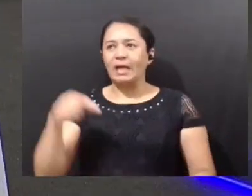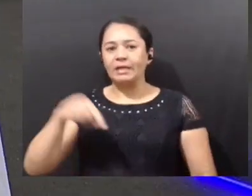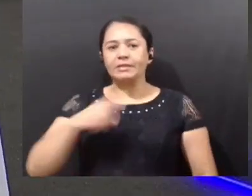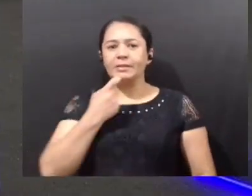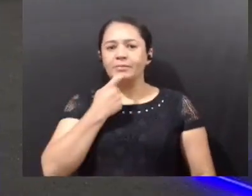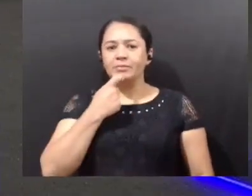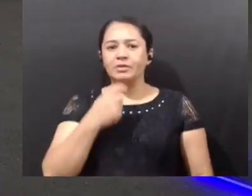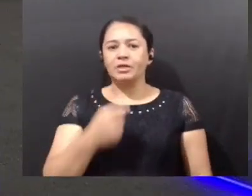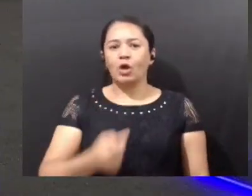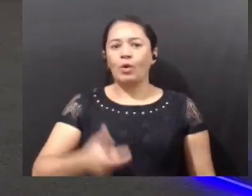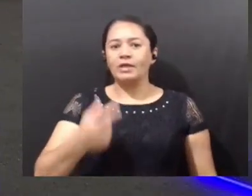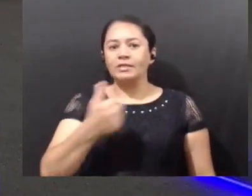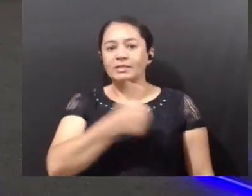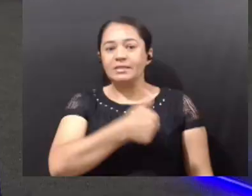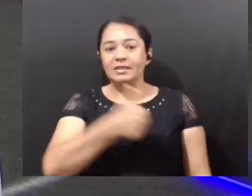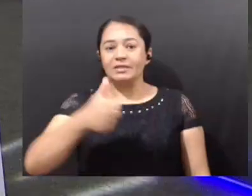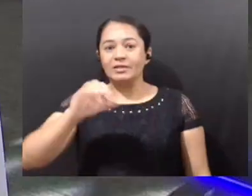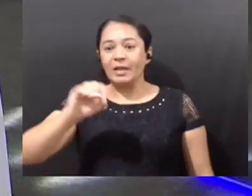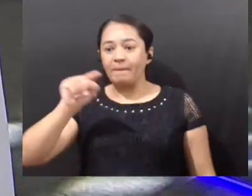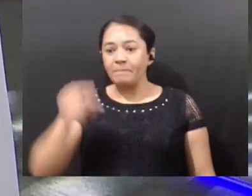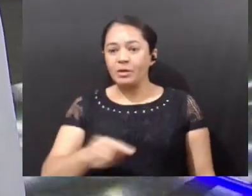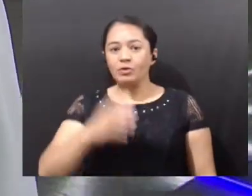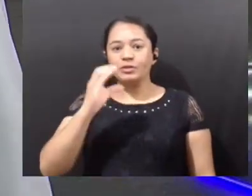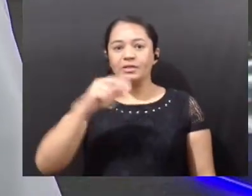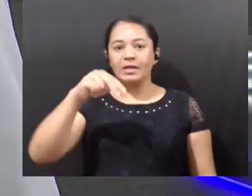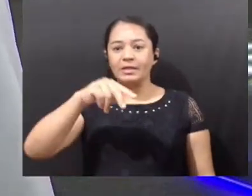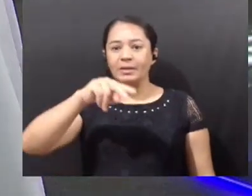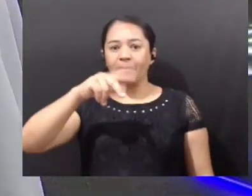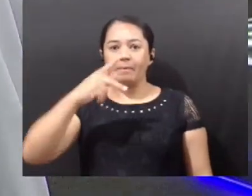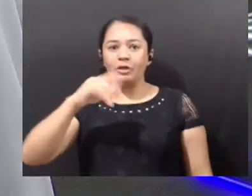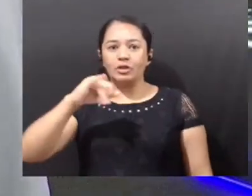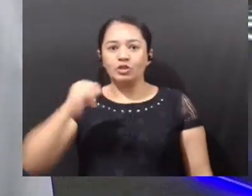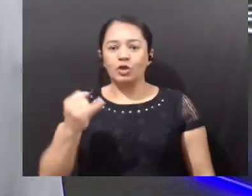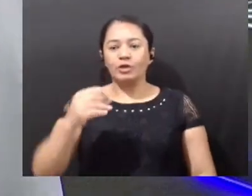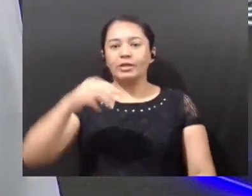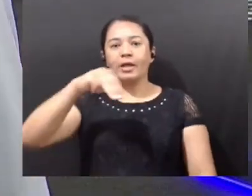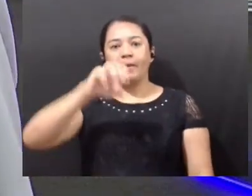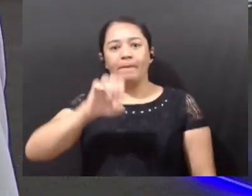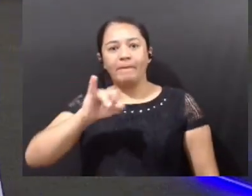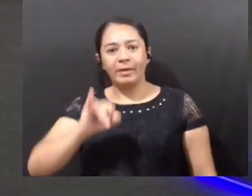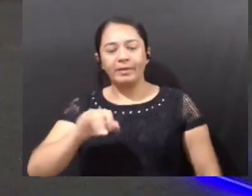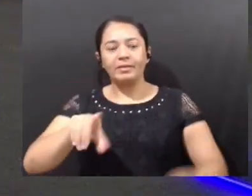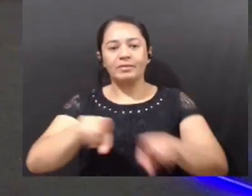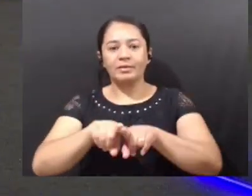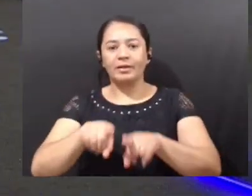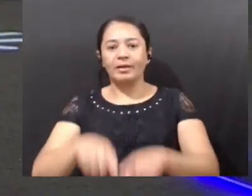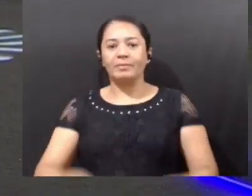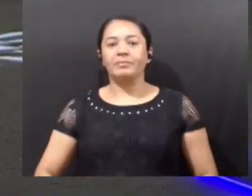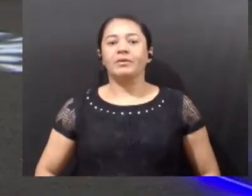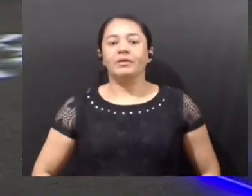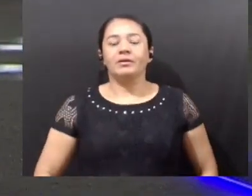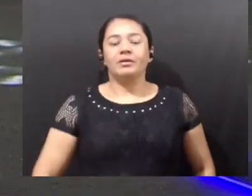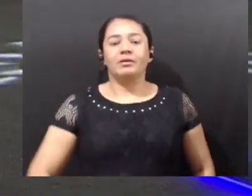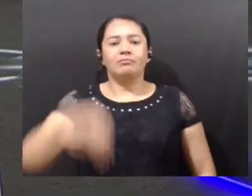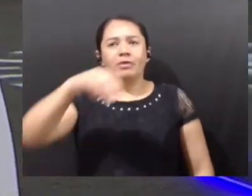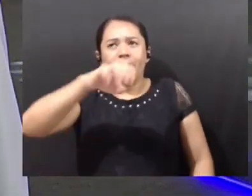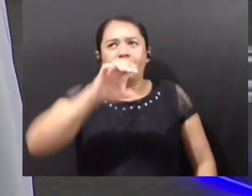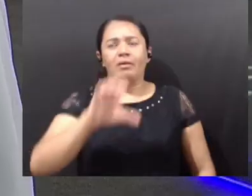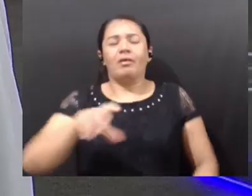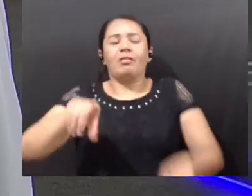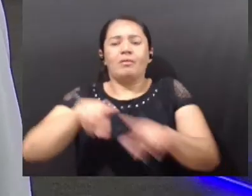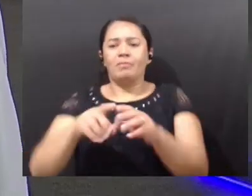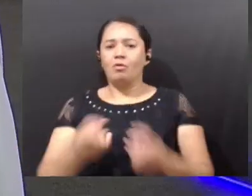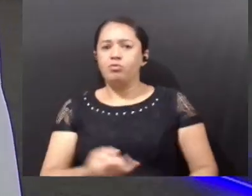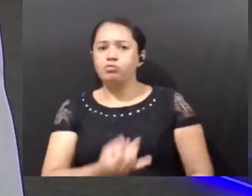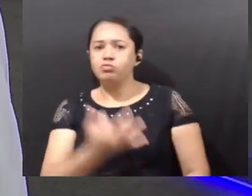mil CNPJs de MEI e também depois de ME, então a gente tem aqui um volume enorme